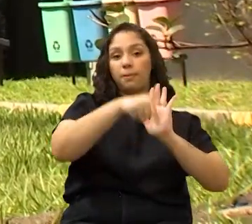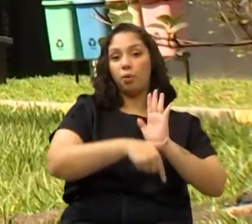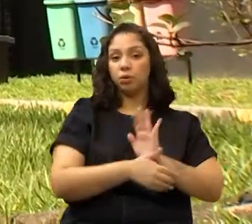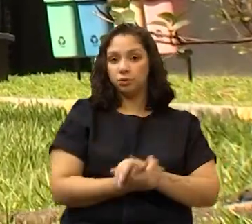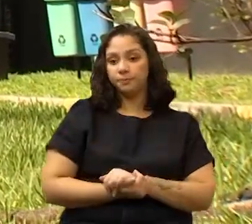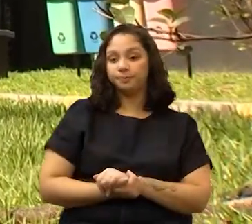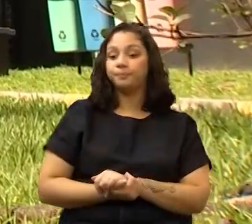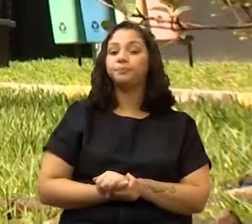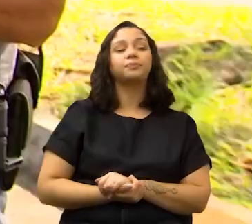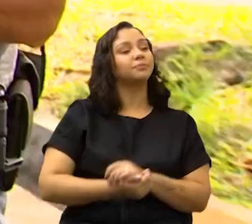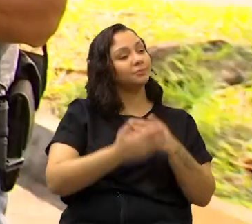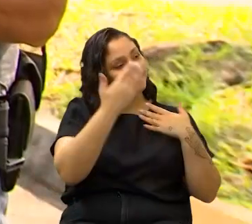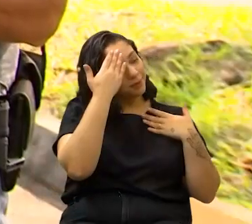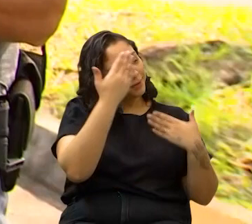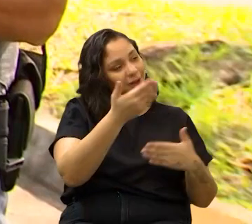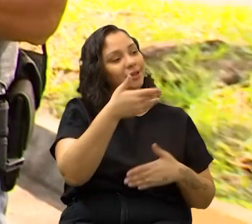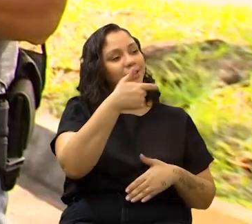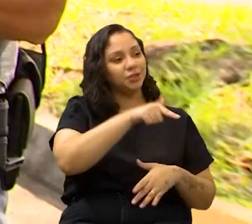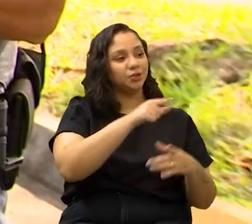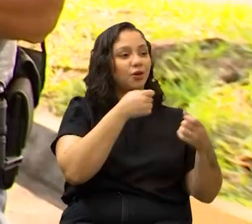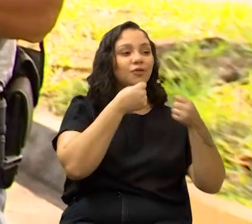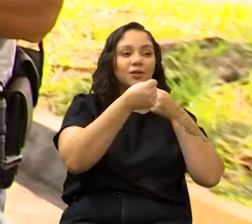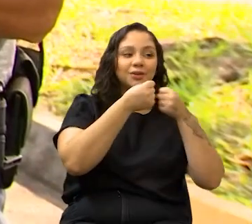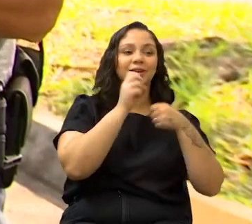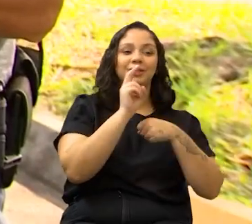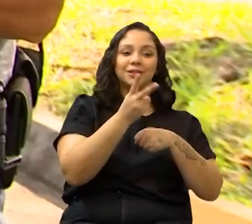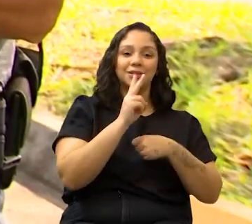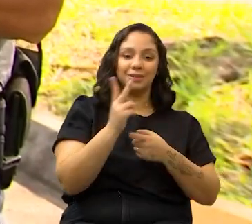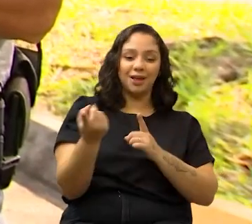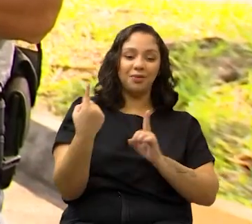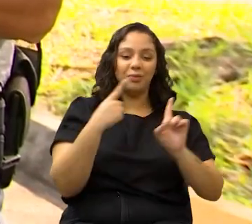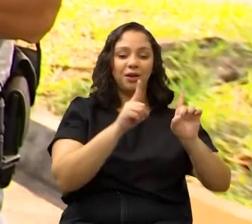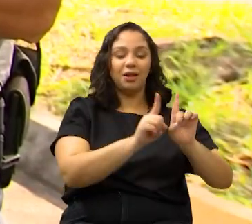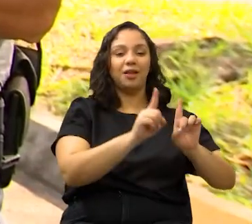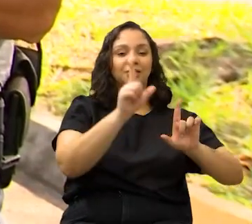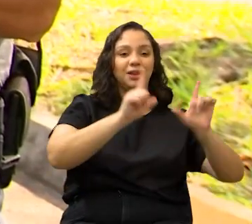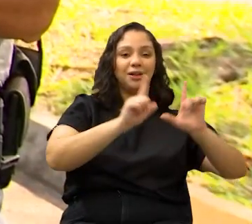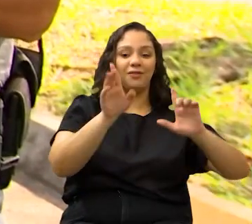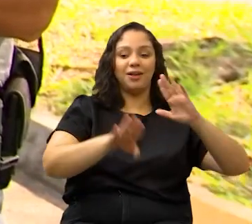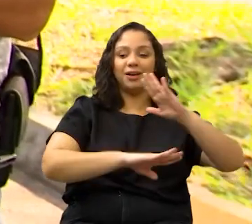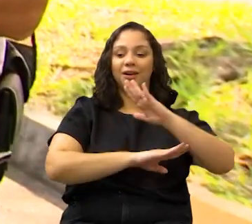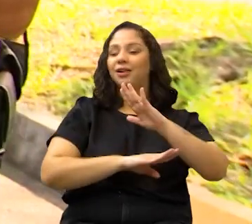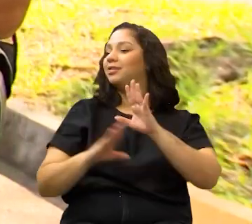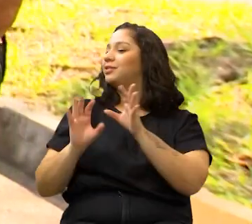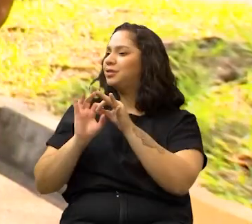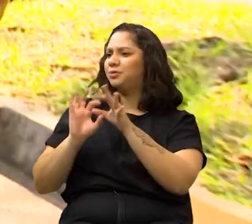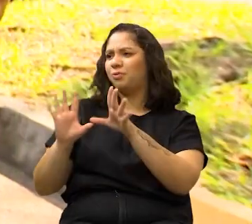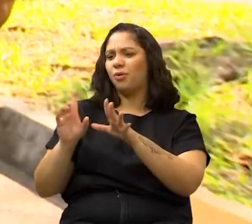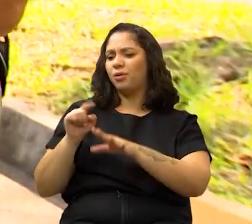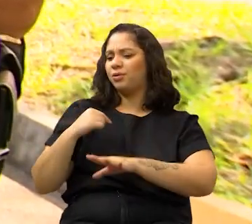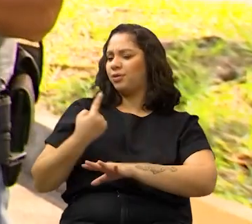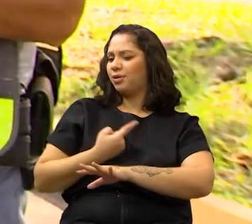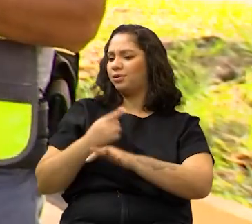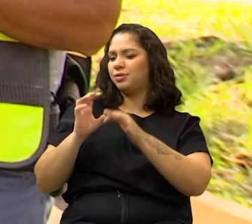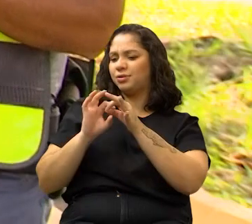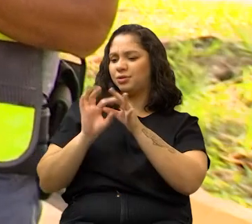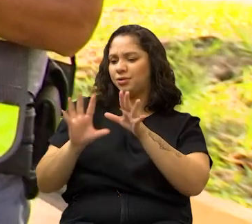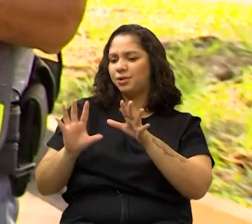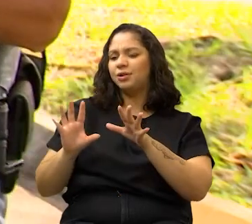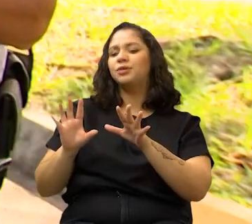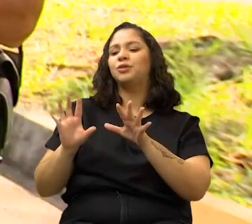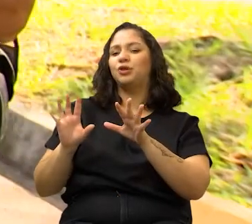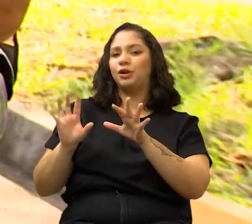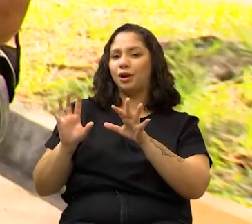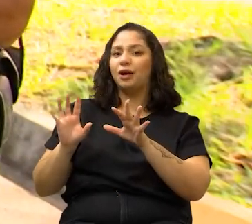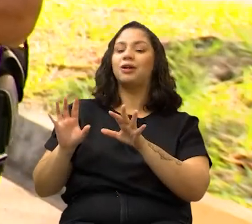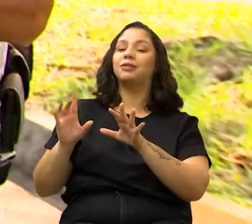né? Muito obrigado mais uma vez pela entrevista, senhor, sempre conosco aqui na TV Câmara Campinas. Dispõe, a gente está à disposição. Estamos